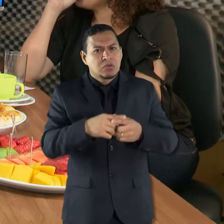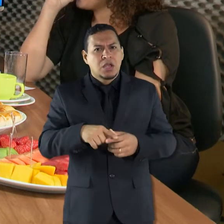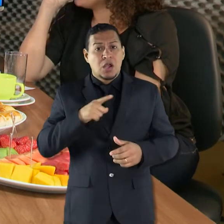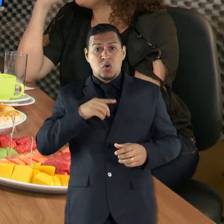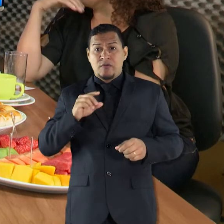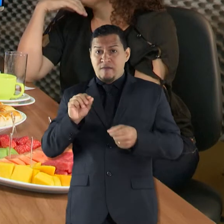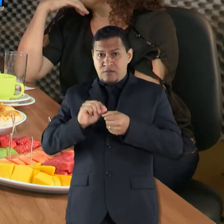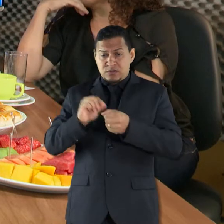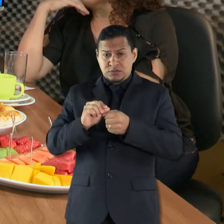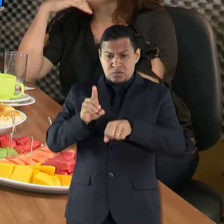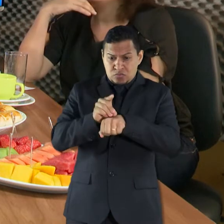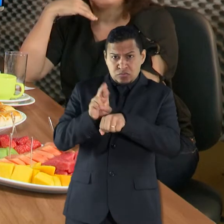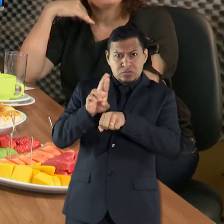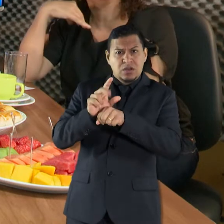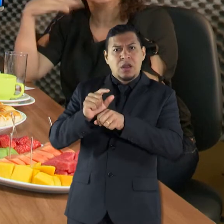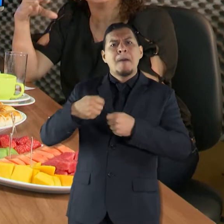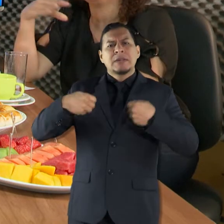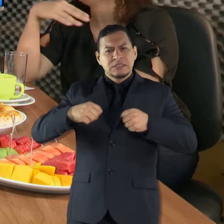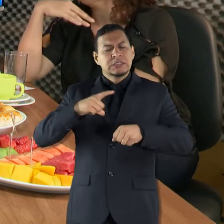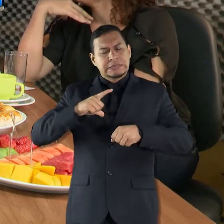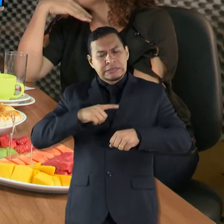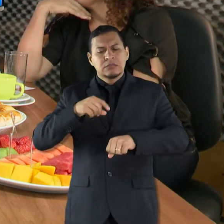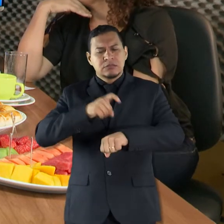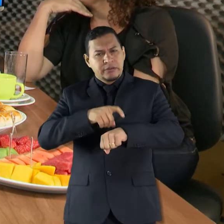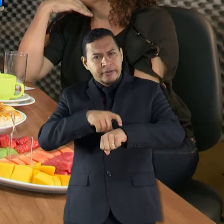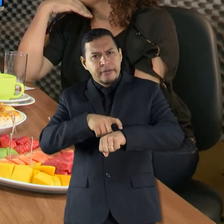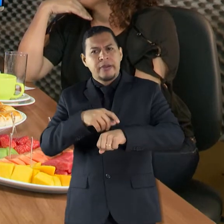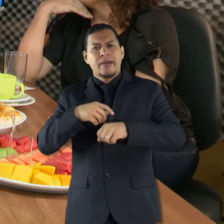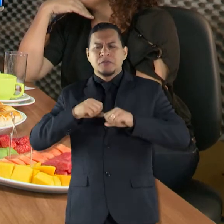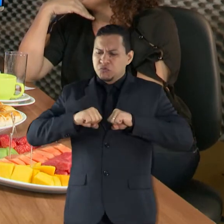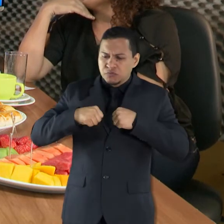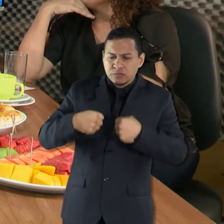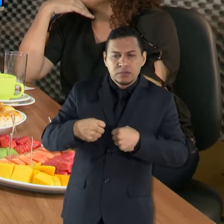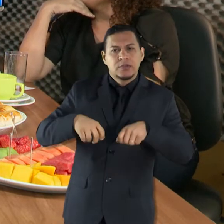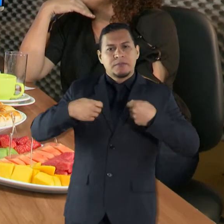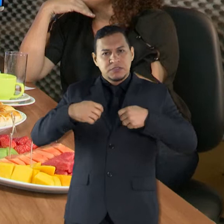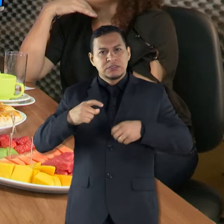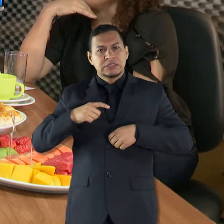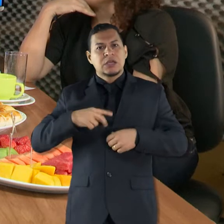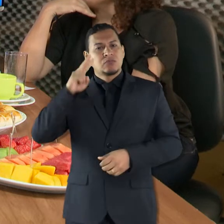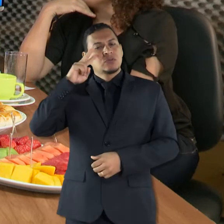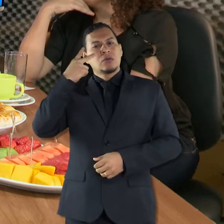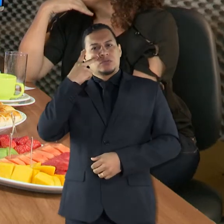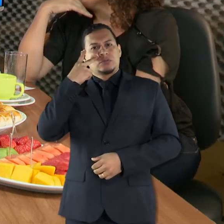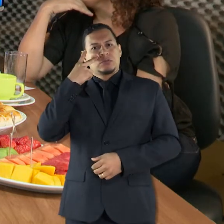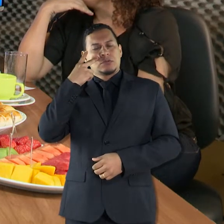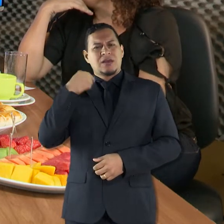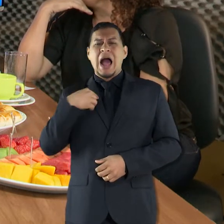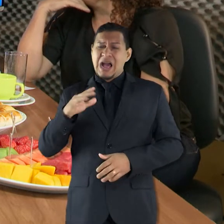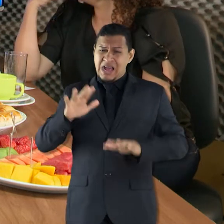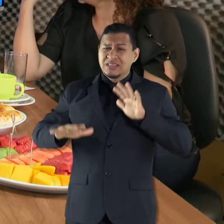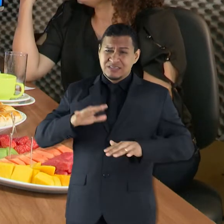um doutorado, né? Porque um doutorado leva tempo, leva esforço, né, da pessoa, né? E tem que ser bastante reconhecido,